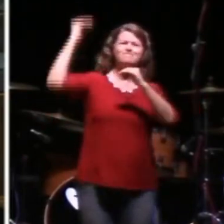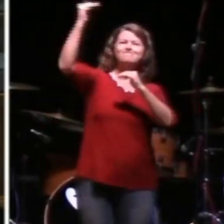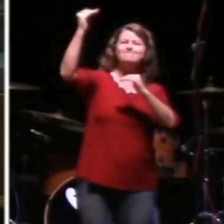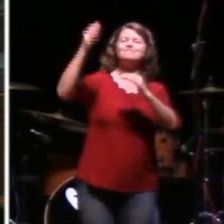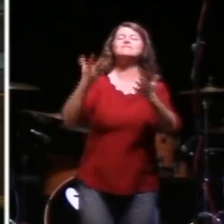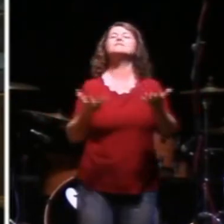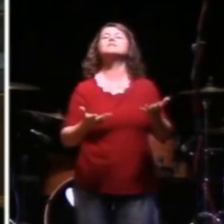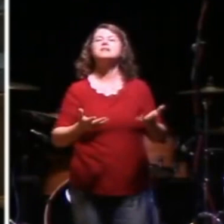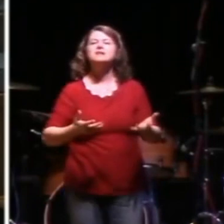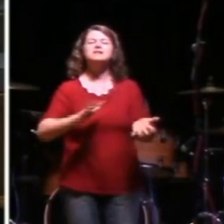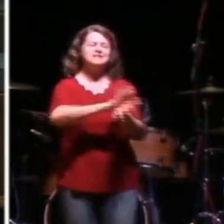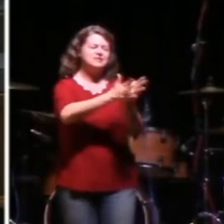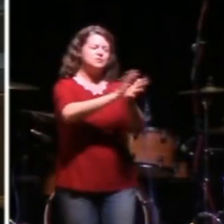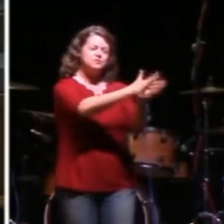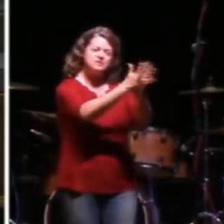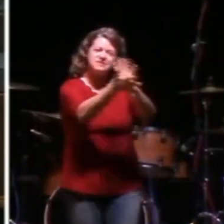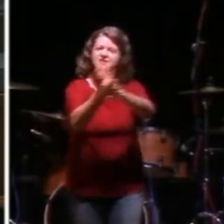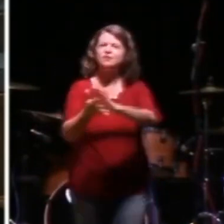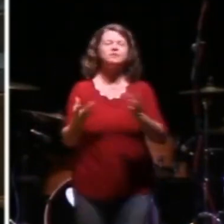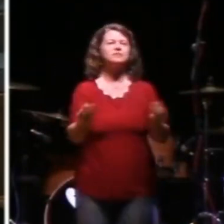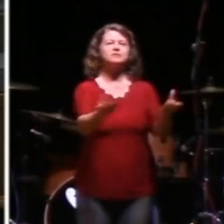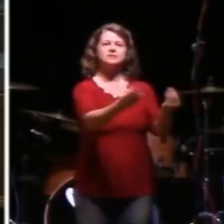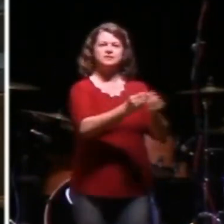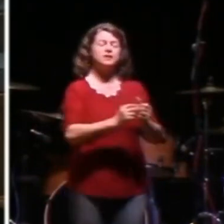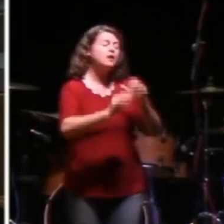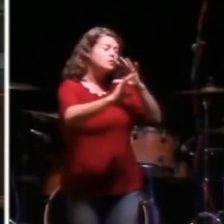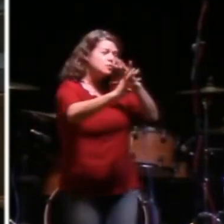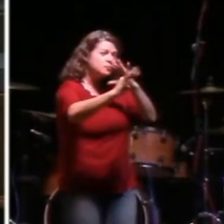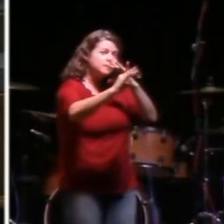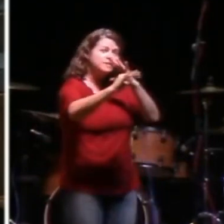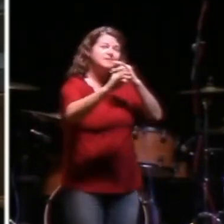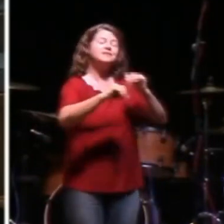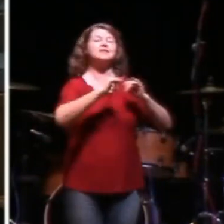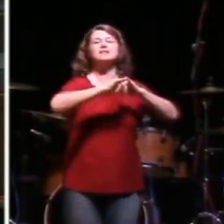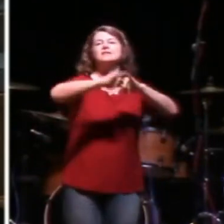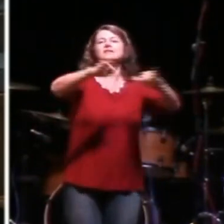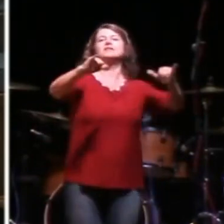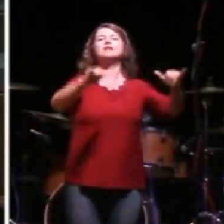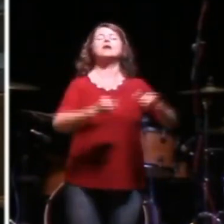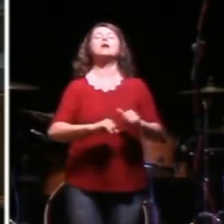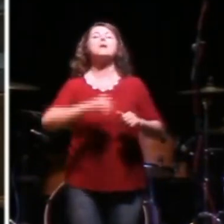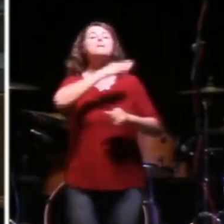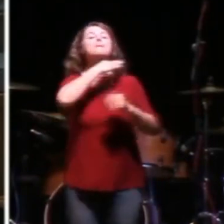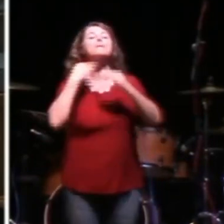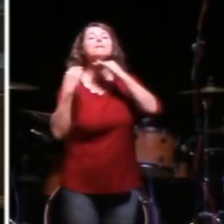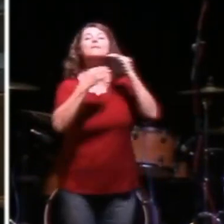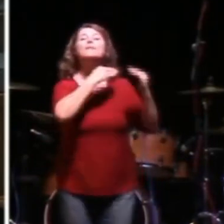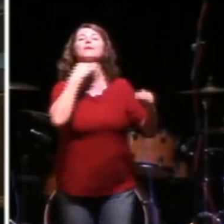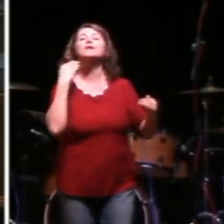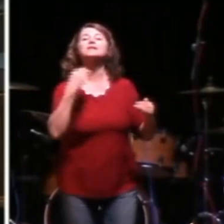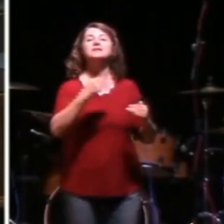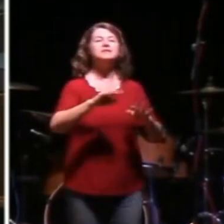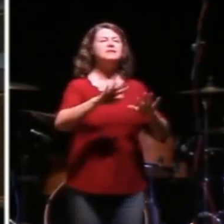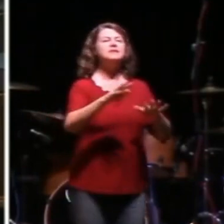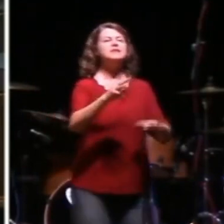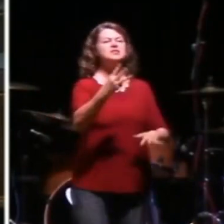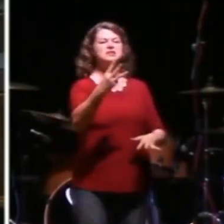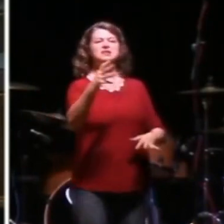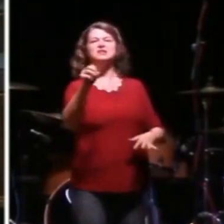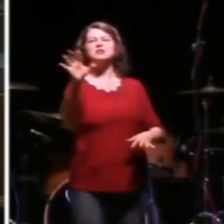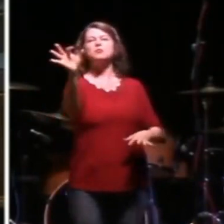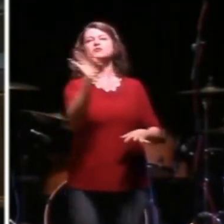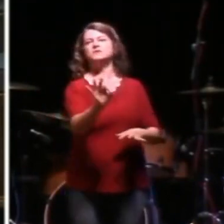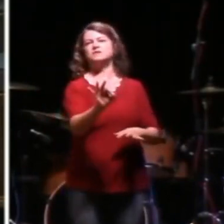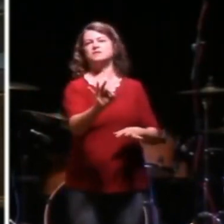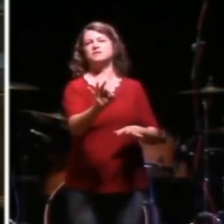e as trombetas falam sobre a morte de um terço da humanidade da vida no